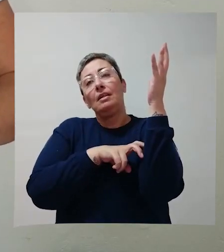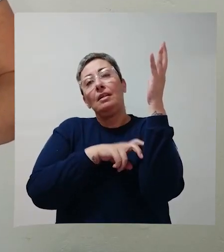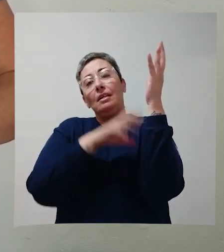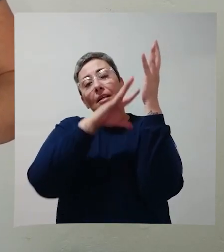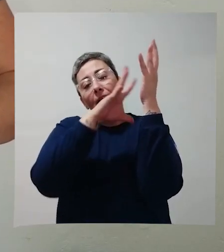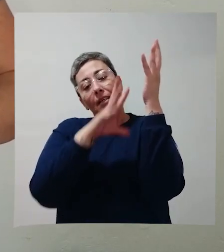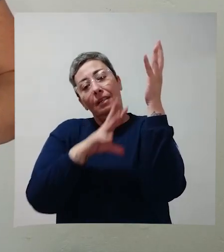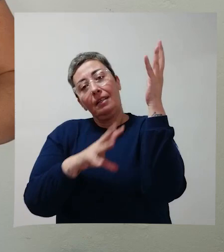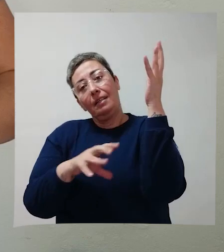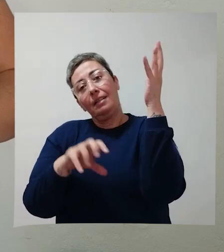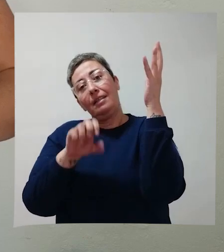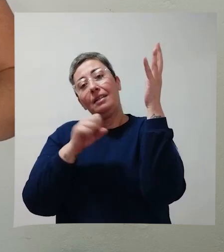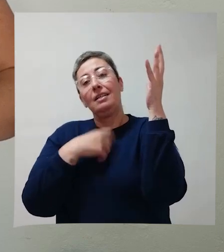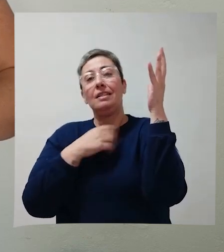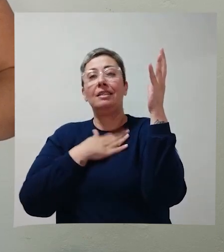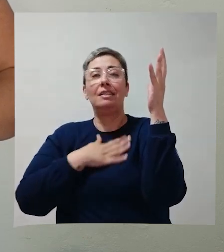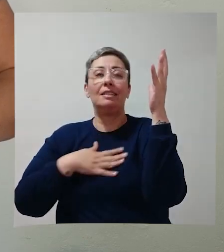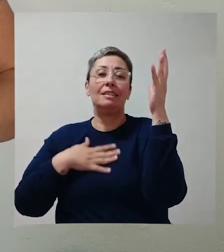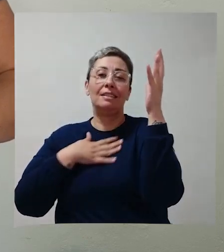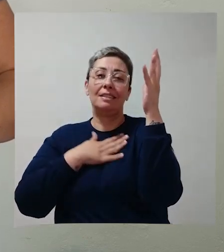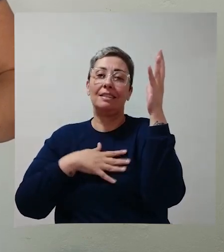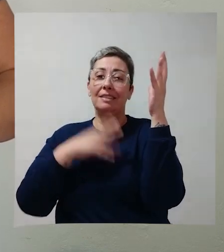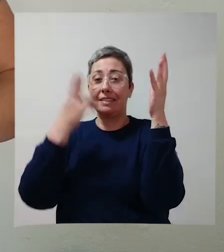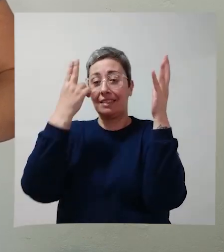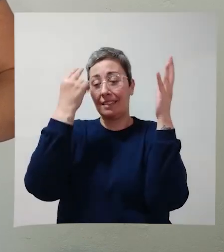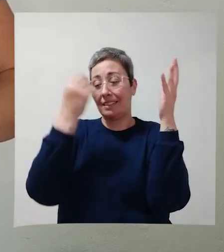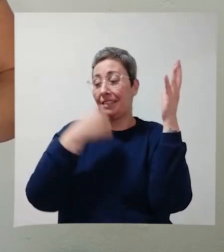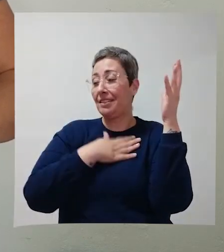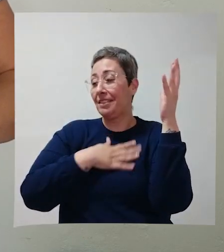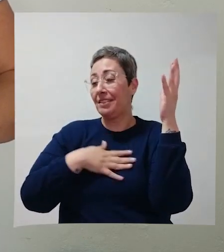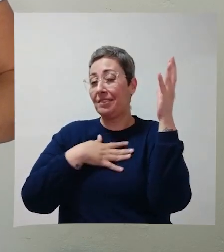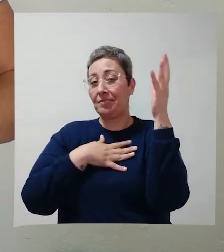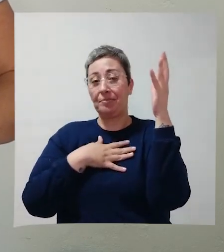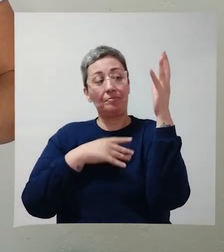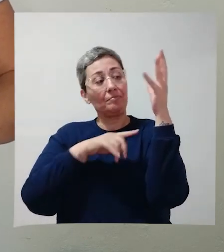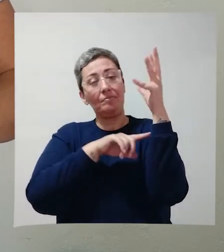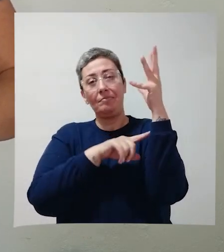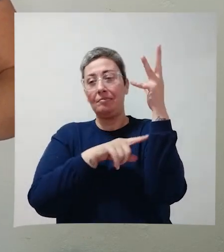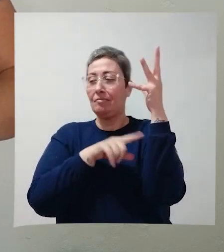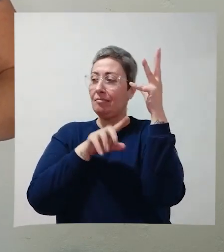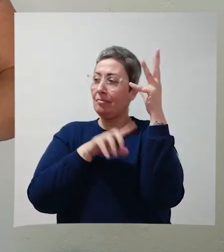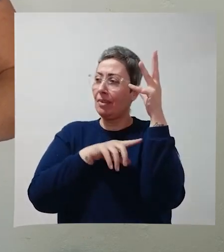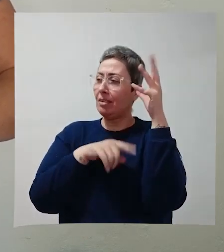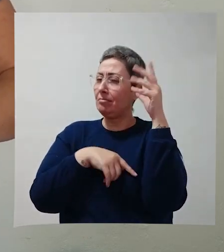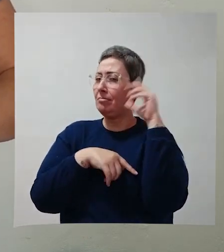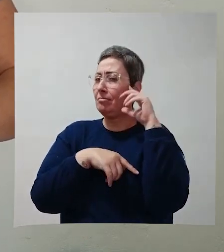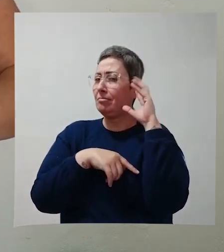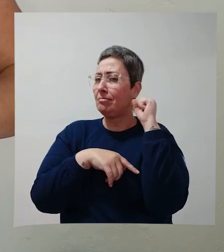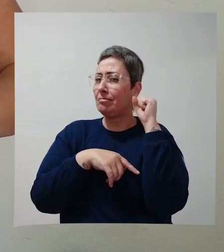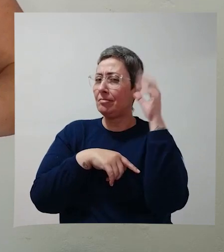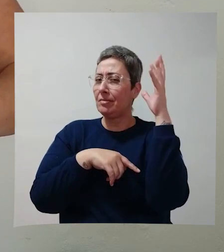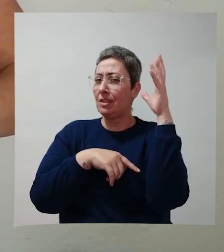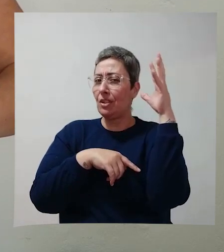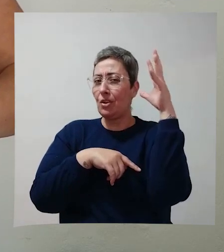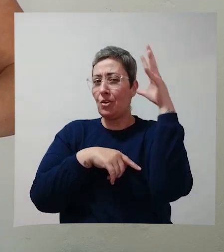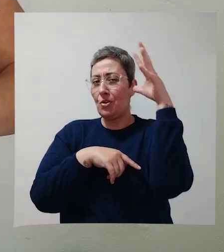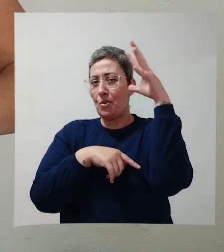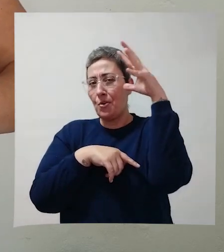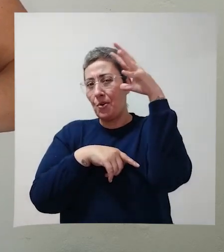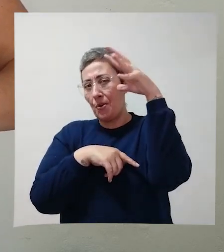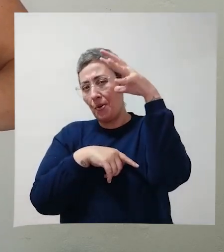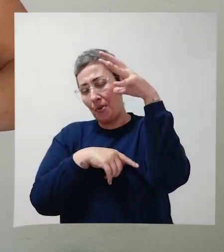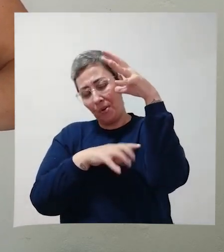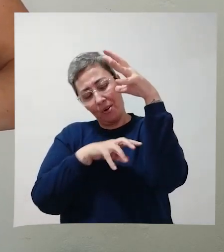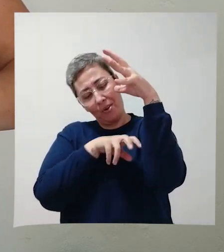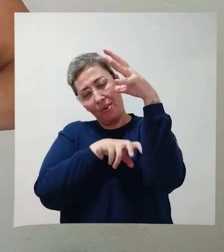Ai, que sombra deliciosa! A lebre falou. O baobá, ouvindo aquilo, estendeu